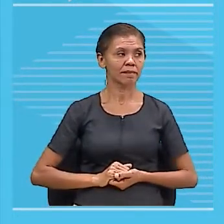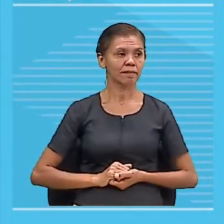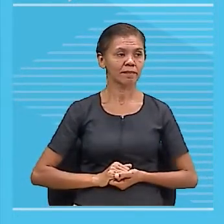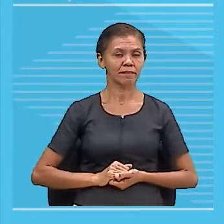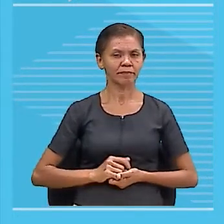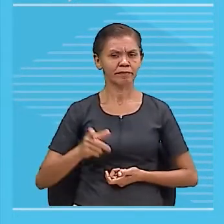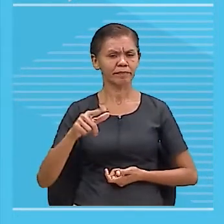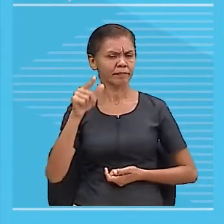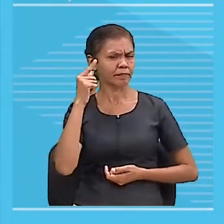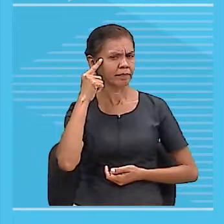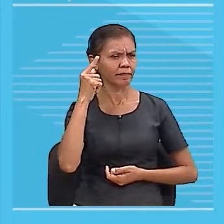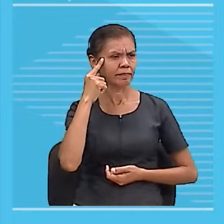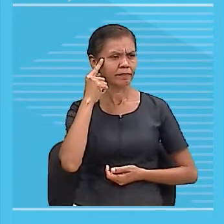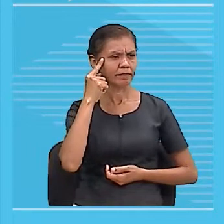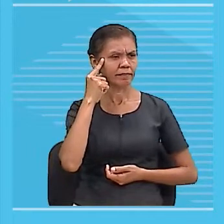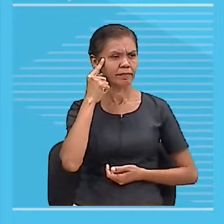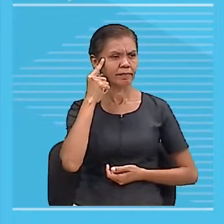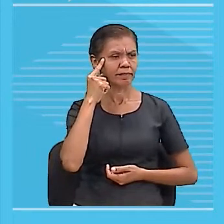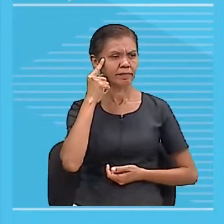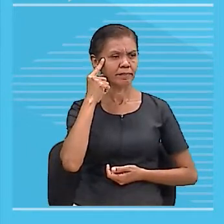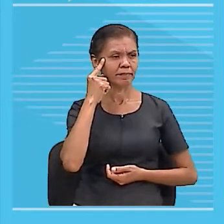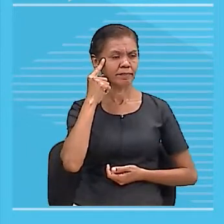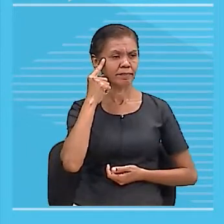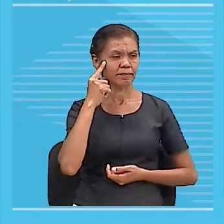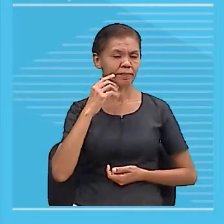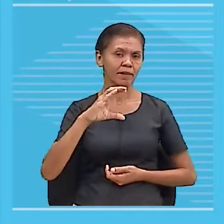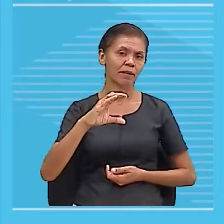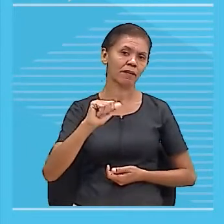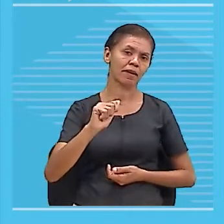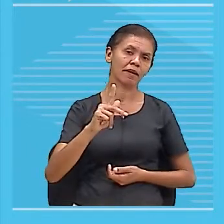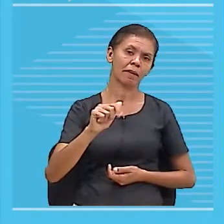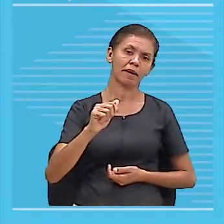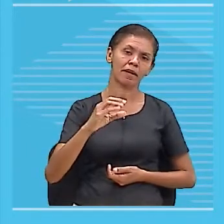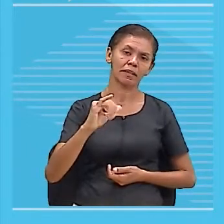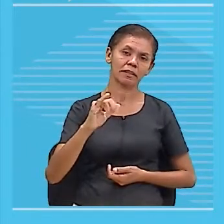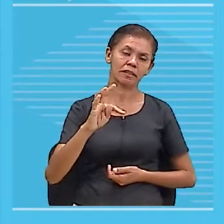isso aqui como se fosse um capacitor, imagina como se fosse um